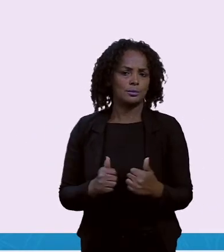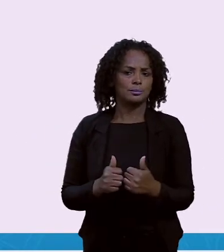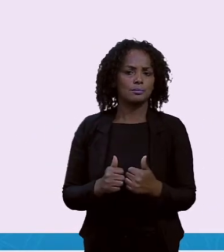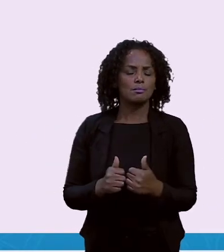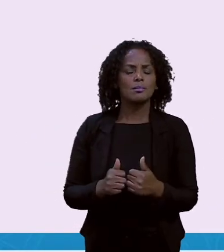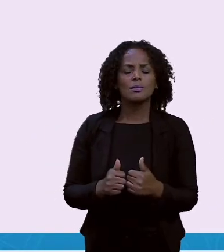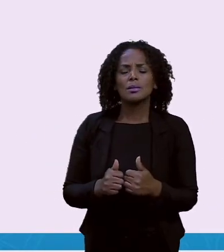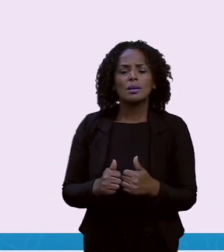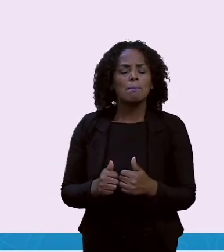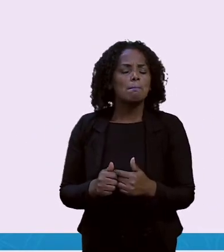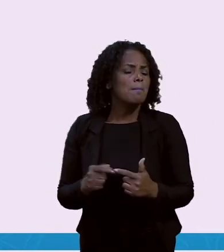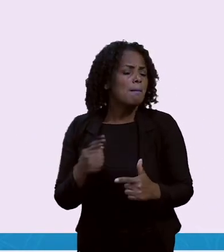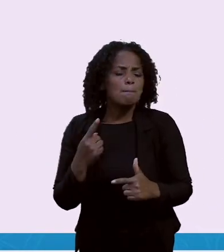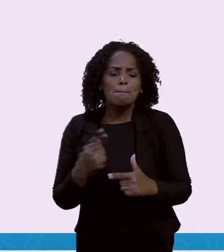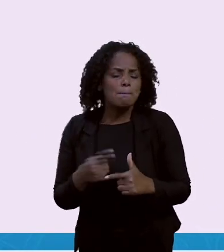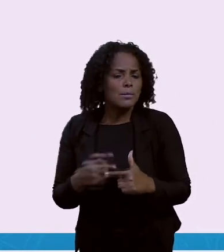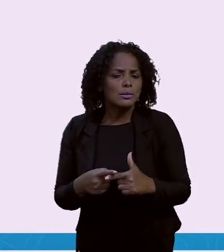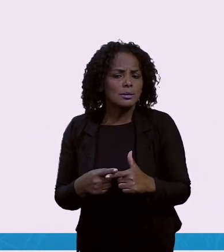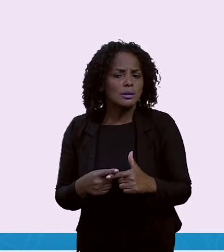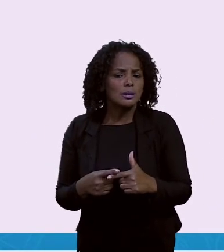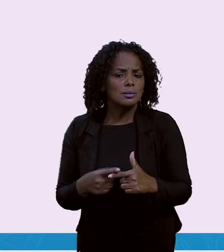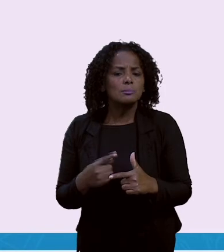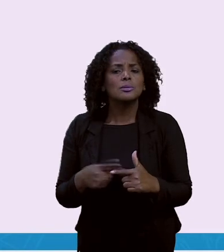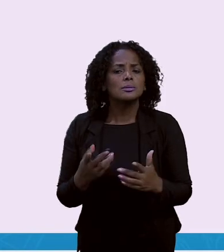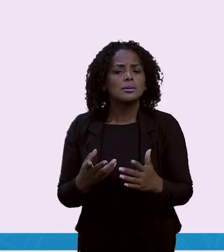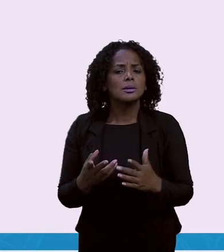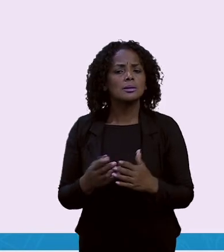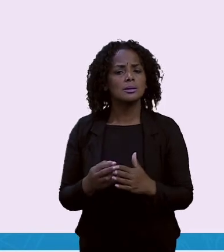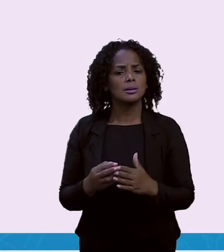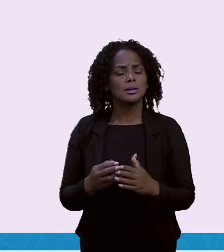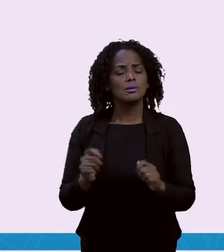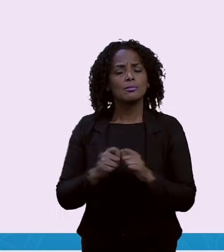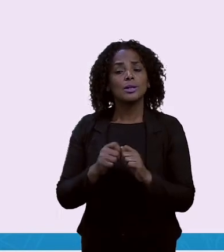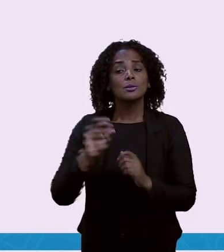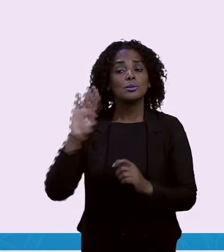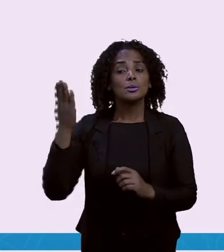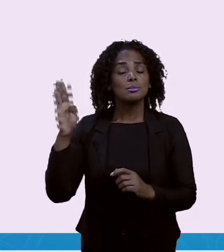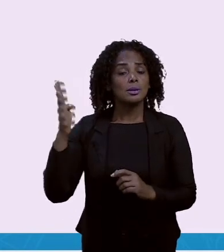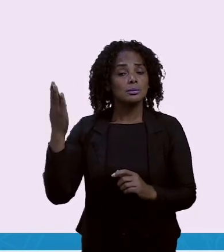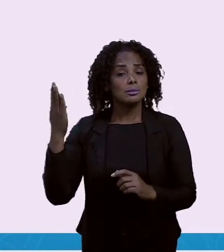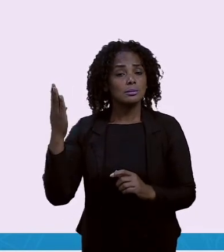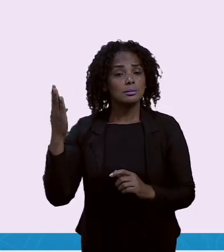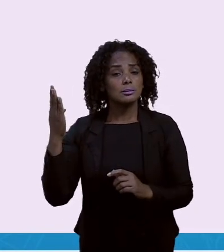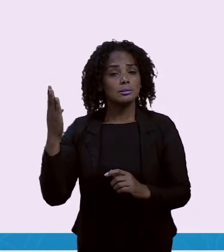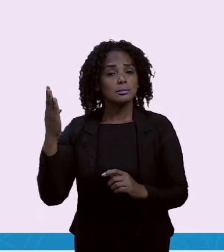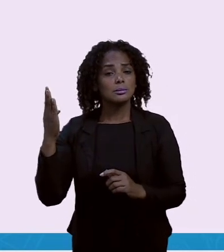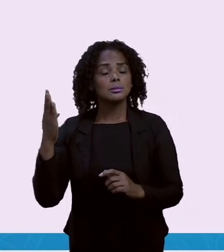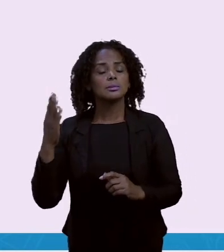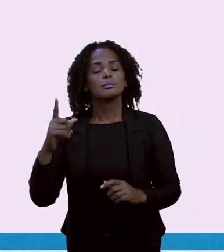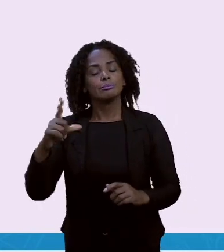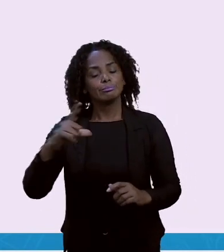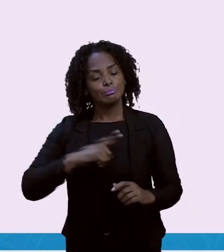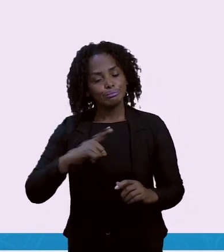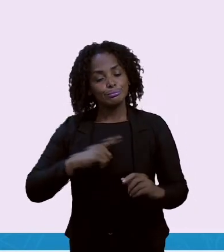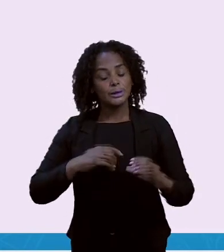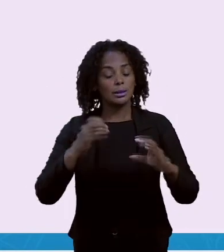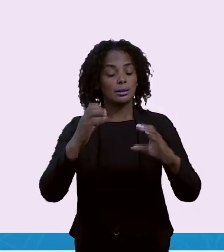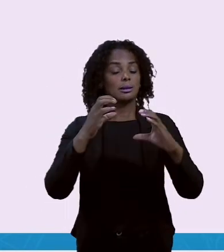Mas por que esses objetos são feitos de madeira? Então, eles possuem essas características, né? A